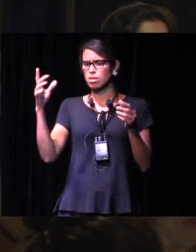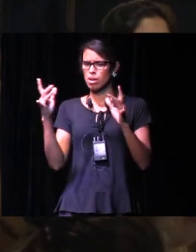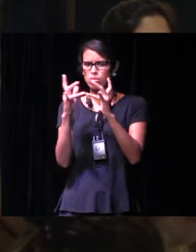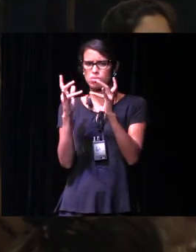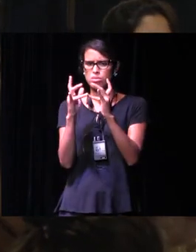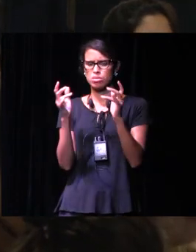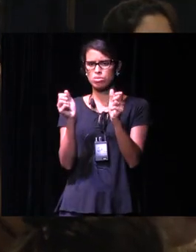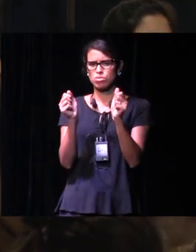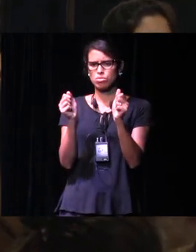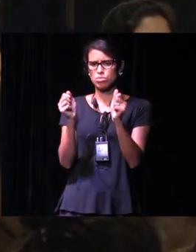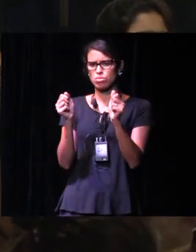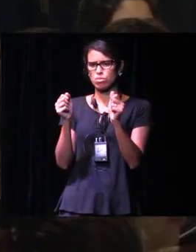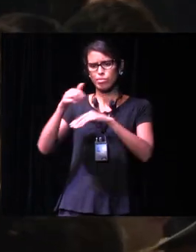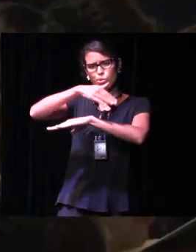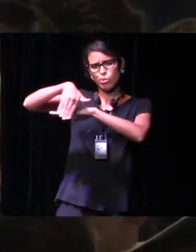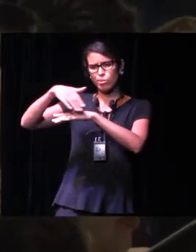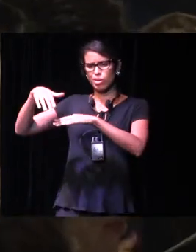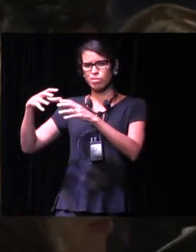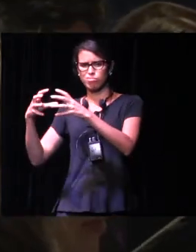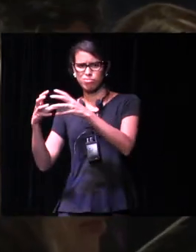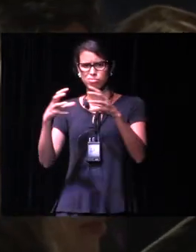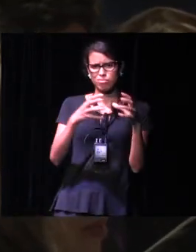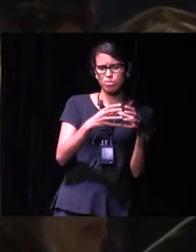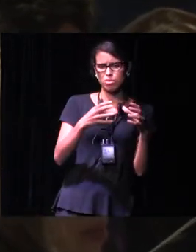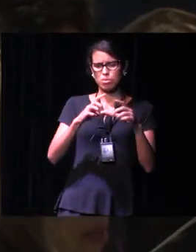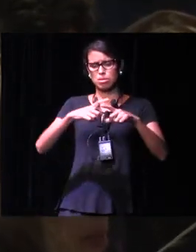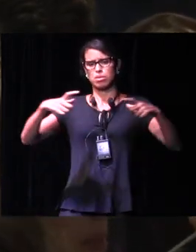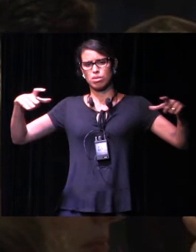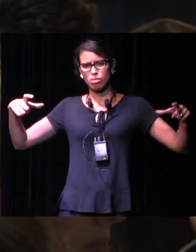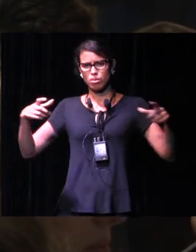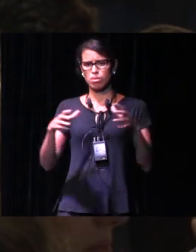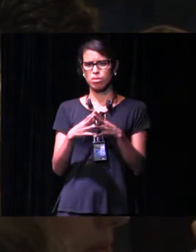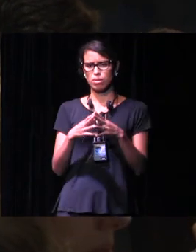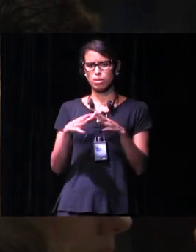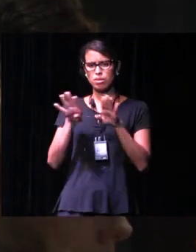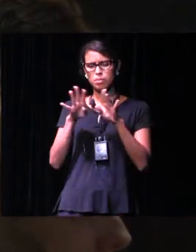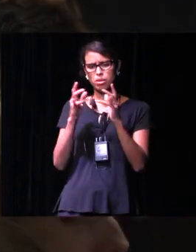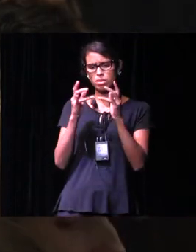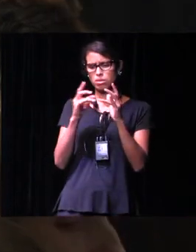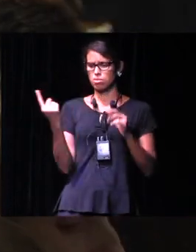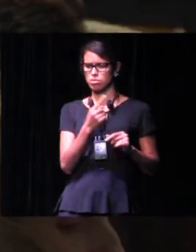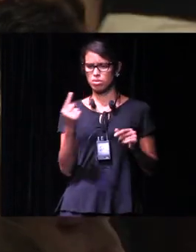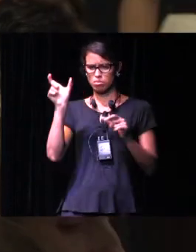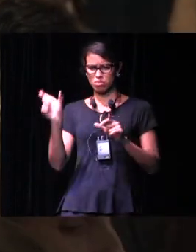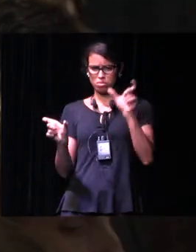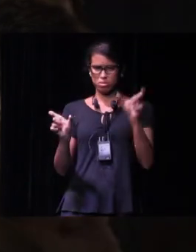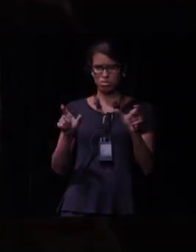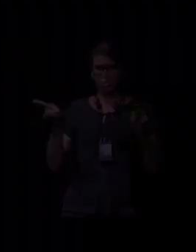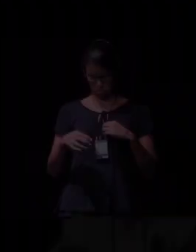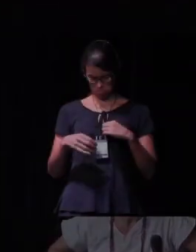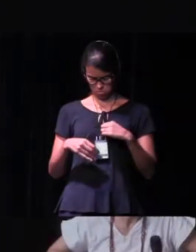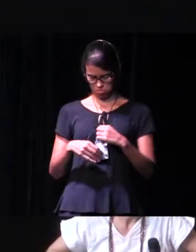Como pensar a conexão entre essas intervenções de escala maior e a conexão entre elas?